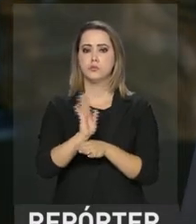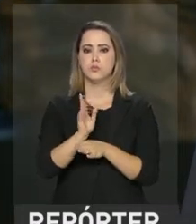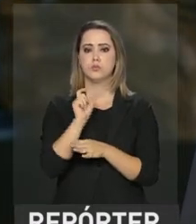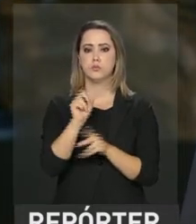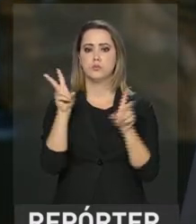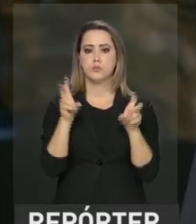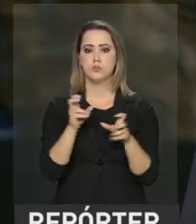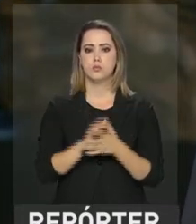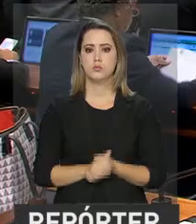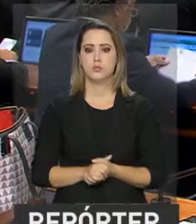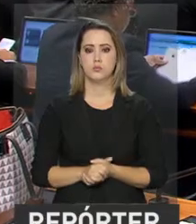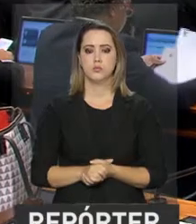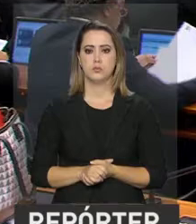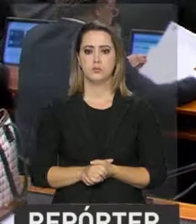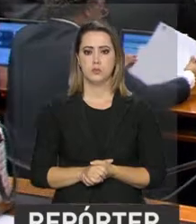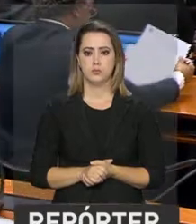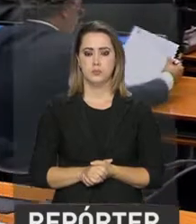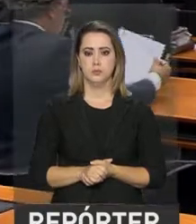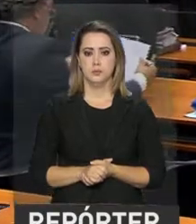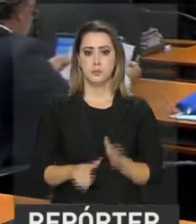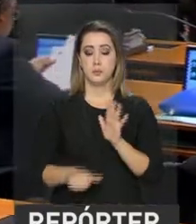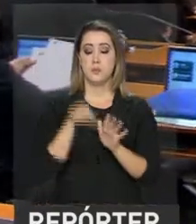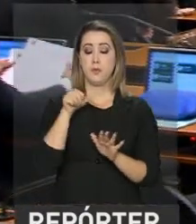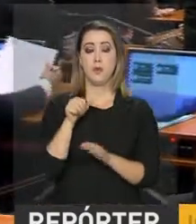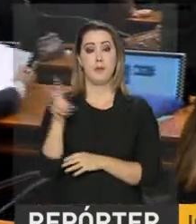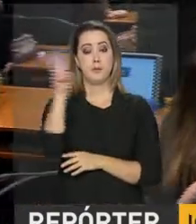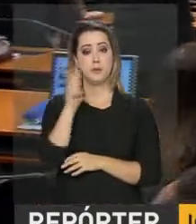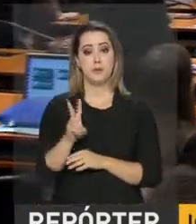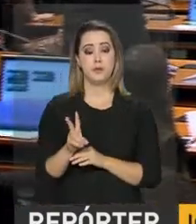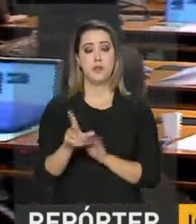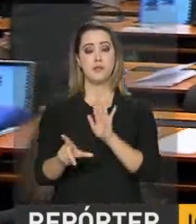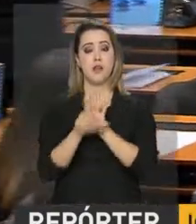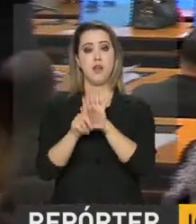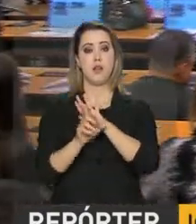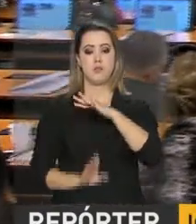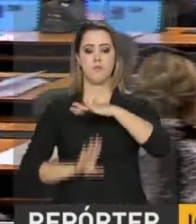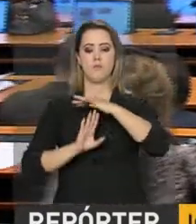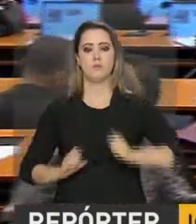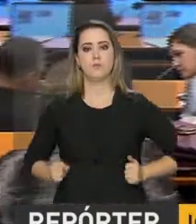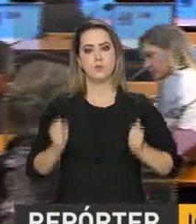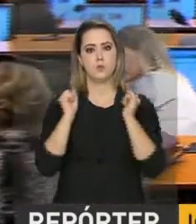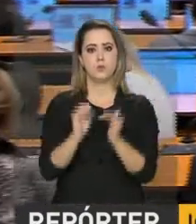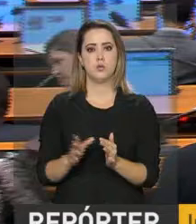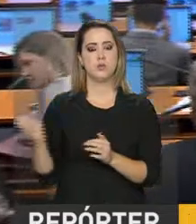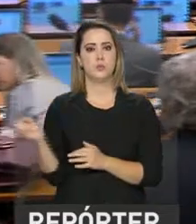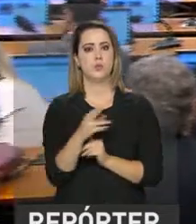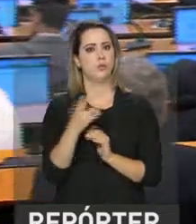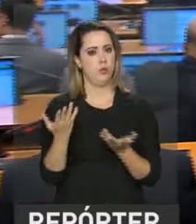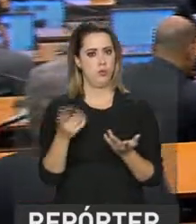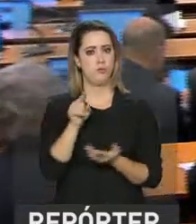sobre o assunto o plenário da câmara pela primeira vez a lei de diretrizes orçamentárias vai seguir o novo regime fiscal